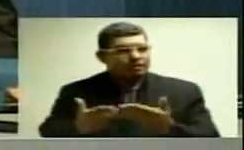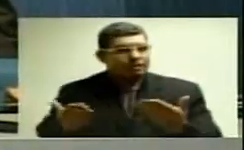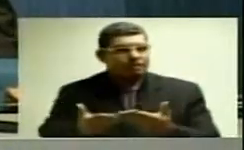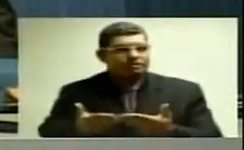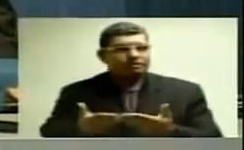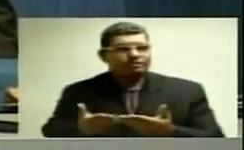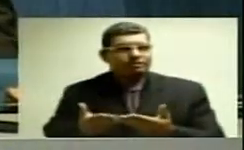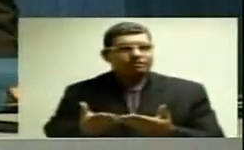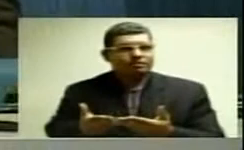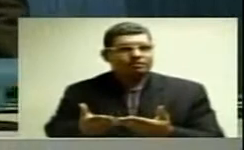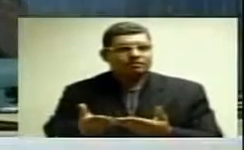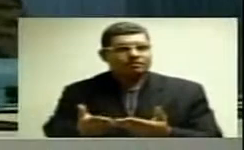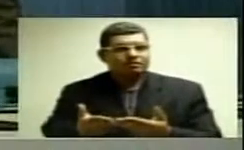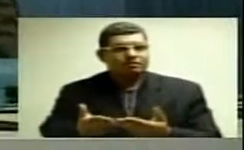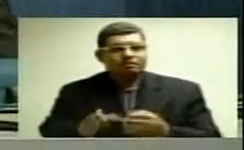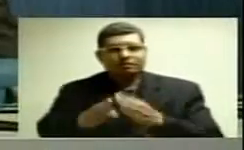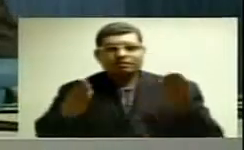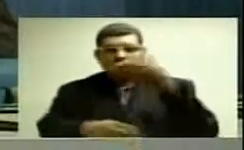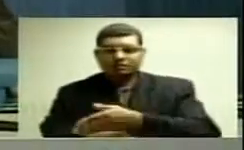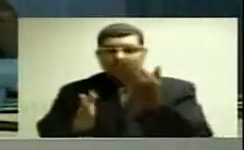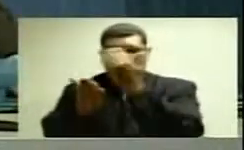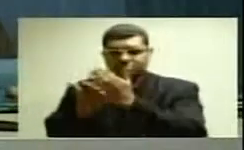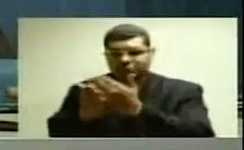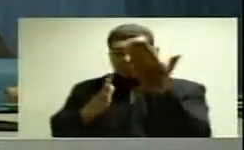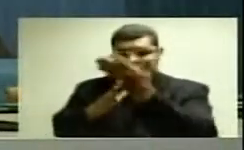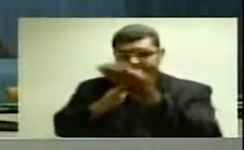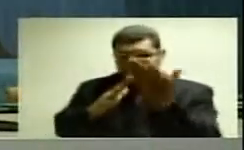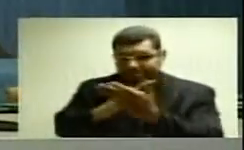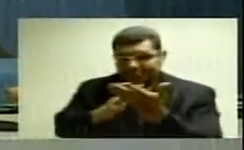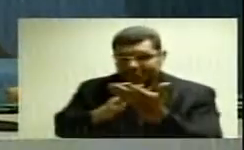suficientes para que a Assembleia abrisse mão de parcela dos seus recursos.